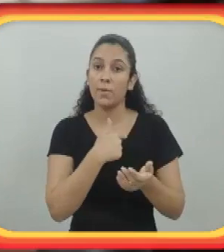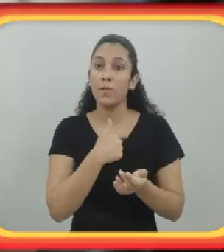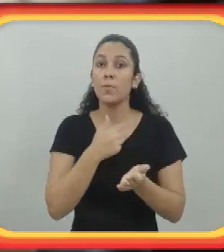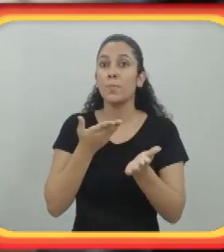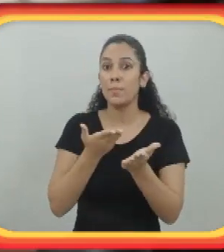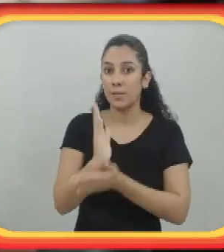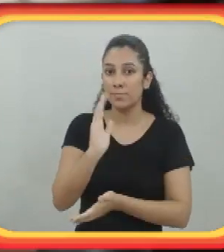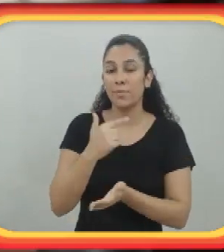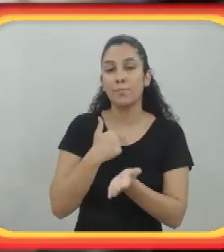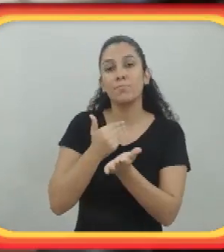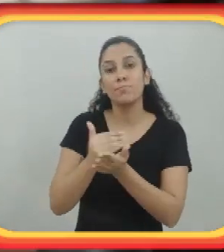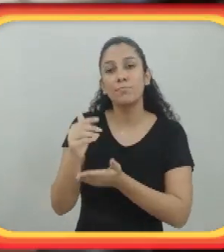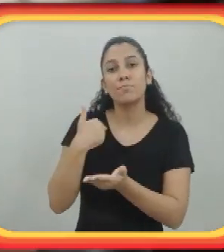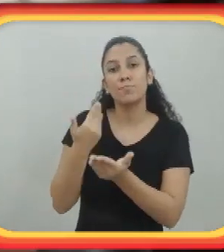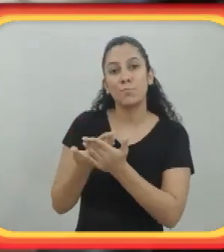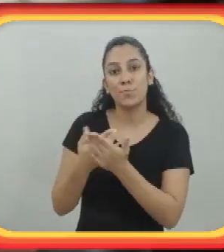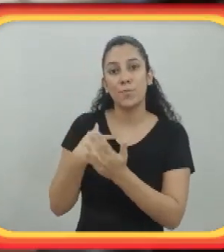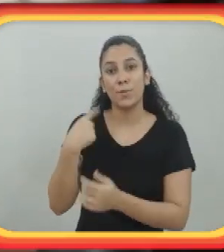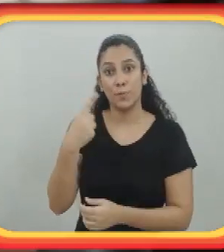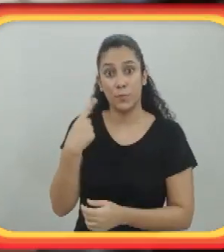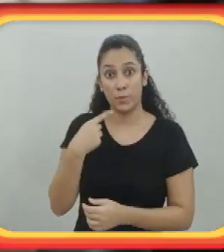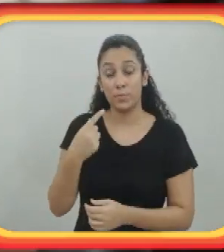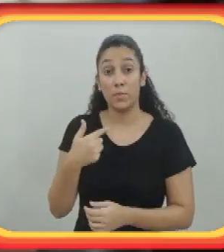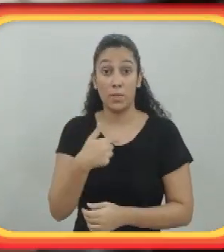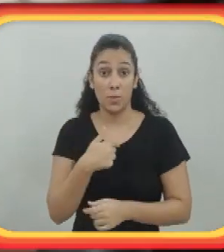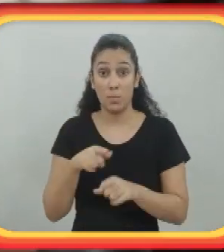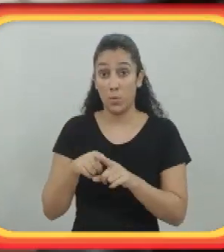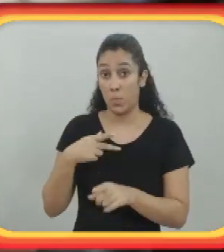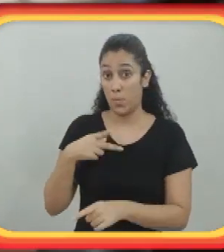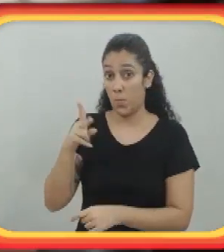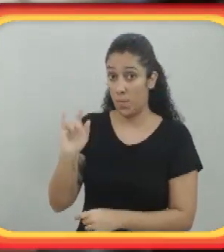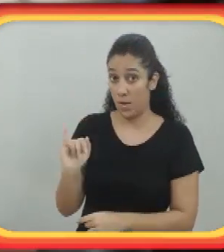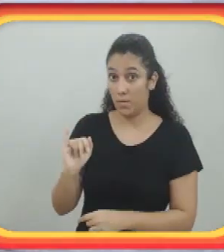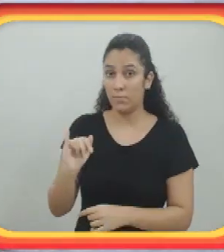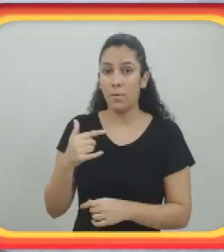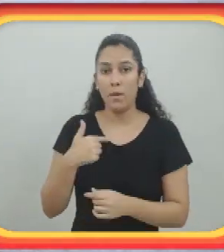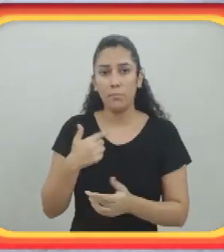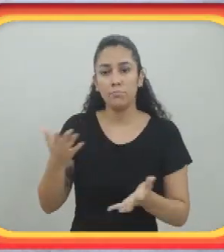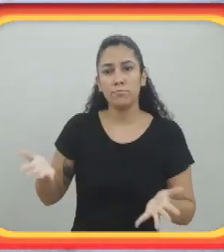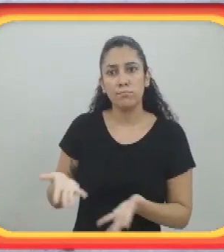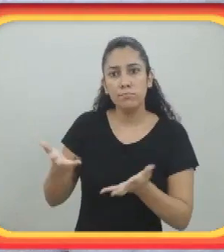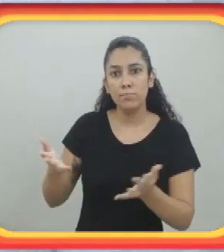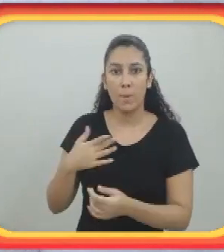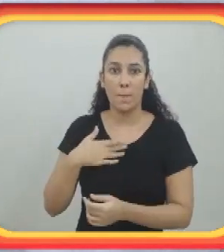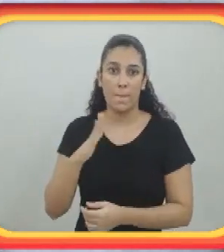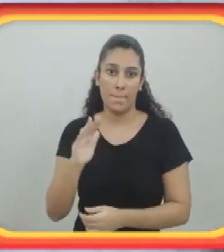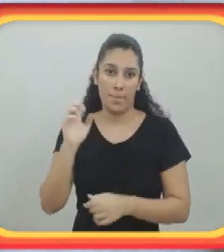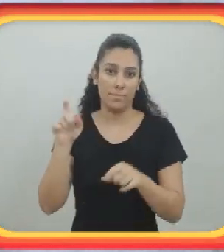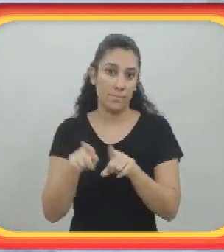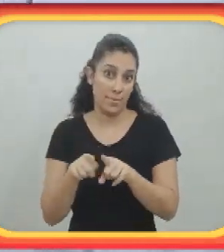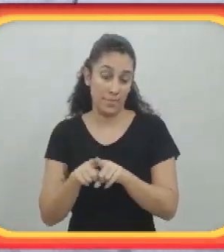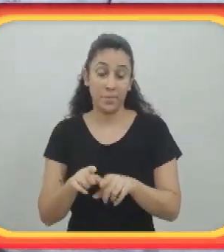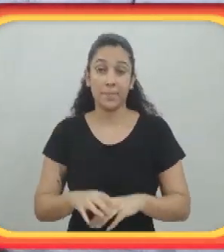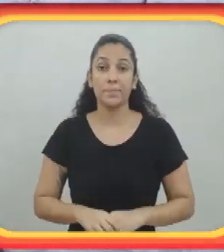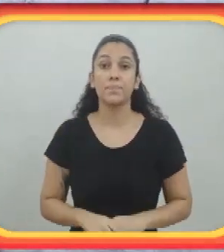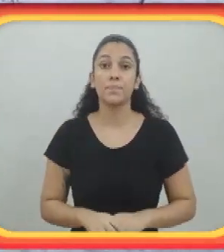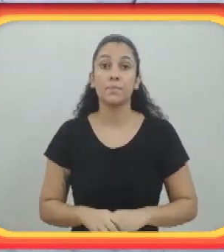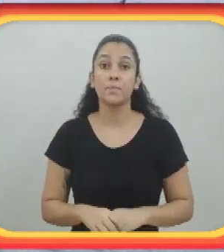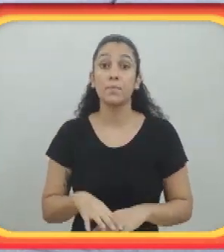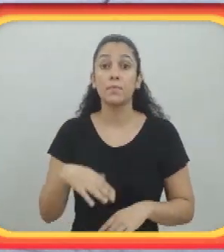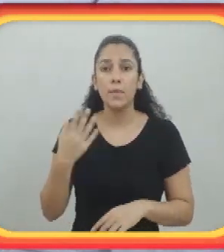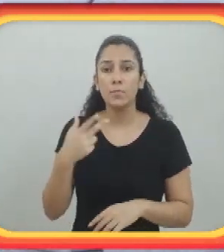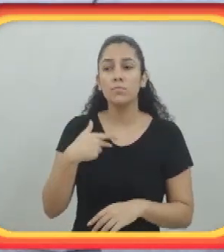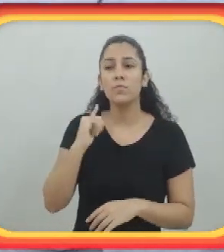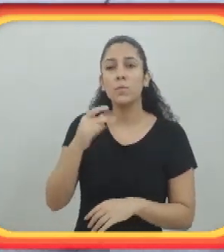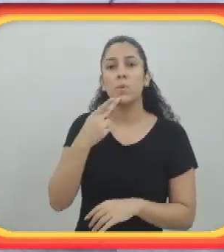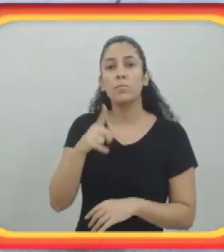e comecei a estudar direito lá. Eu e meu pai também, incentivo da minha mãe também, né, que falou pra